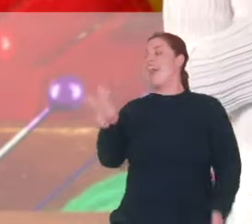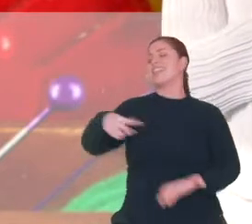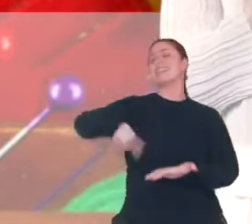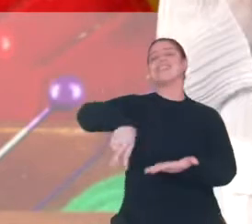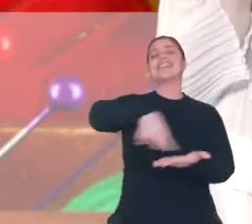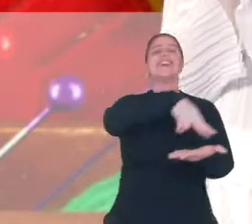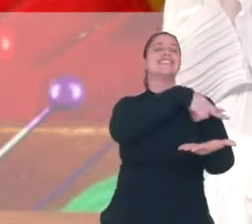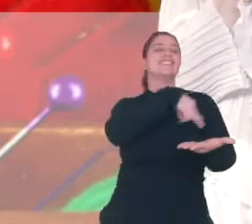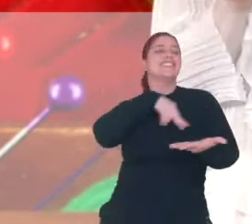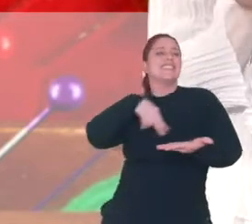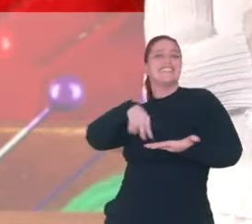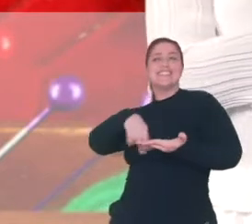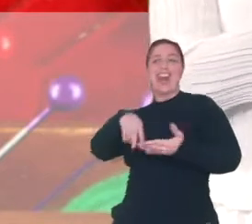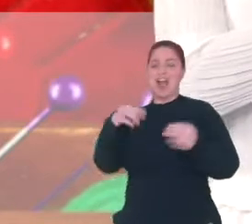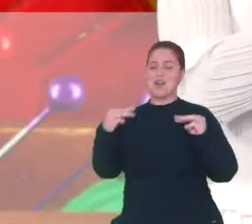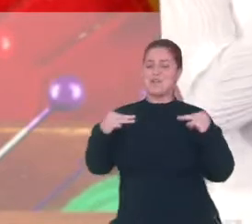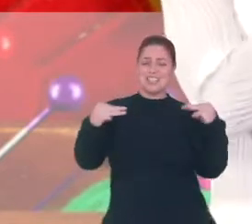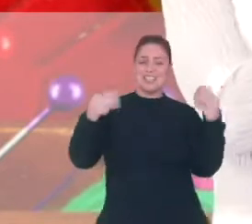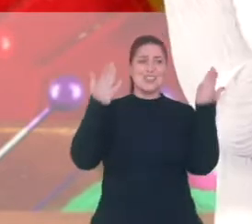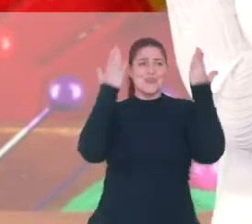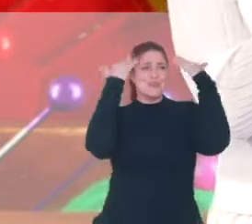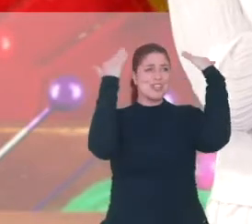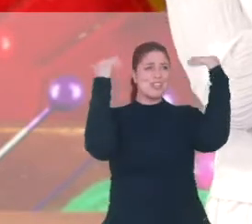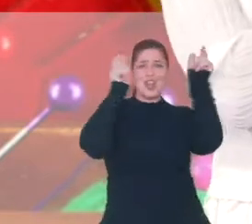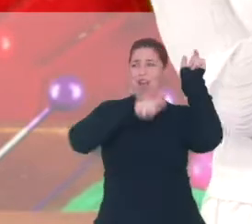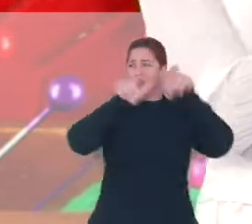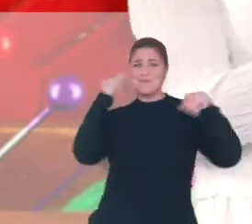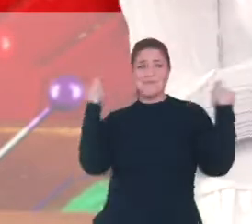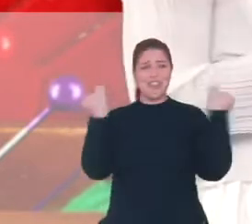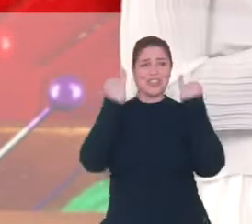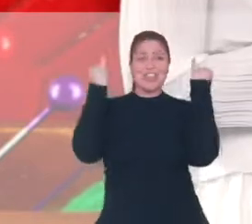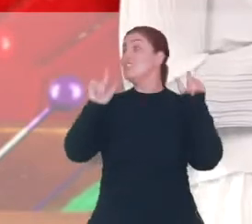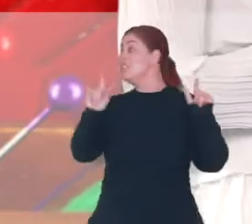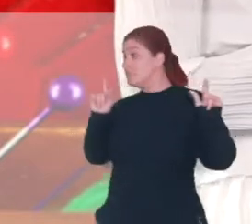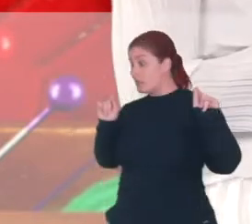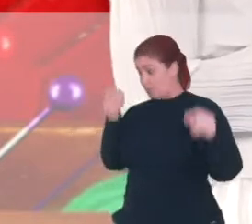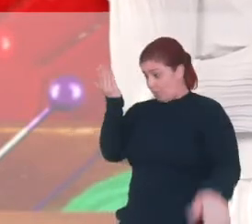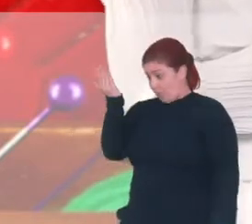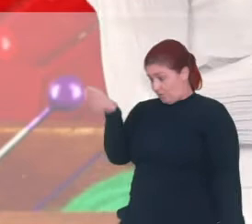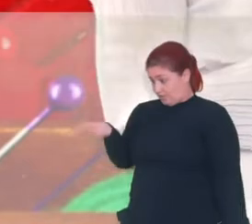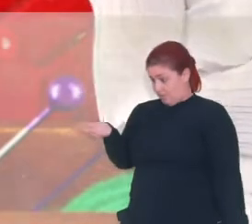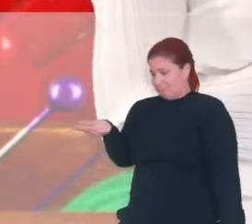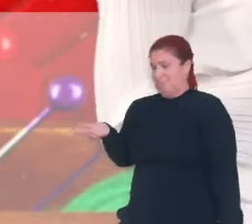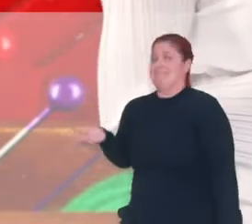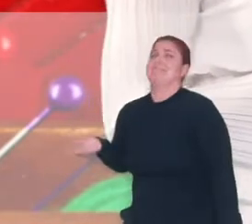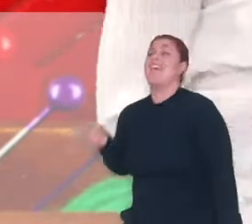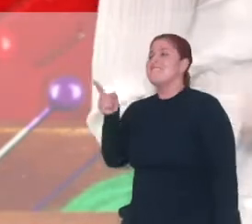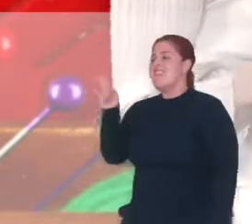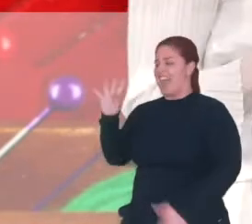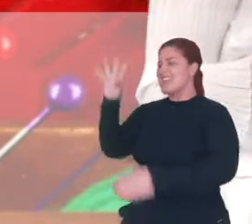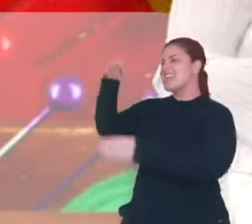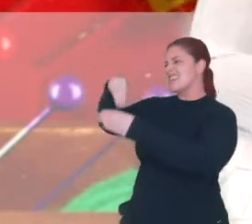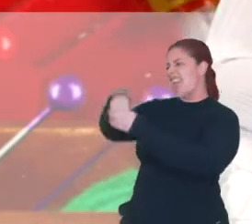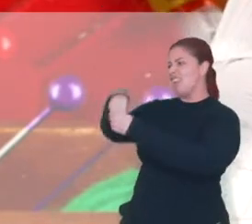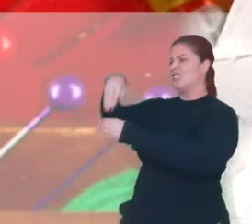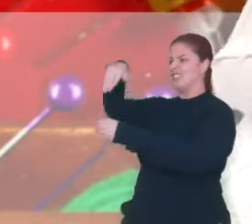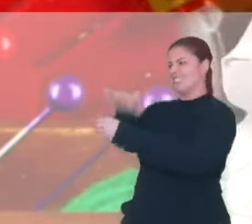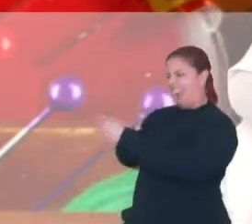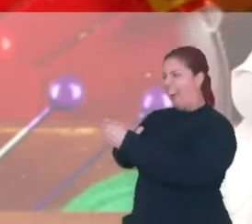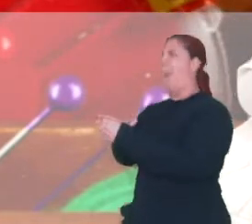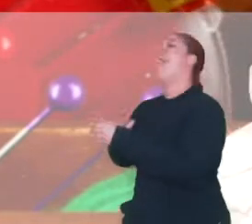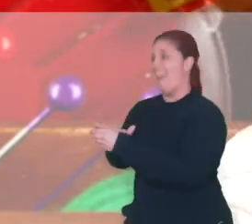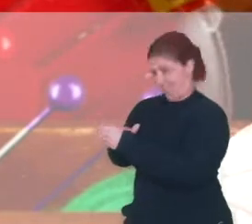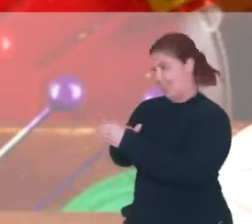dançar com ministros, com diplomatas, enquanto que você vai ficar aí, enfiada